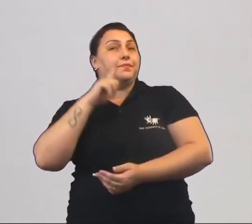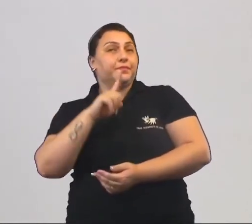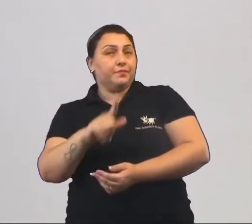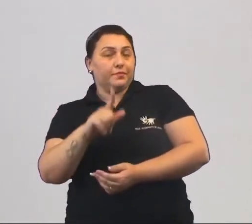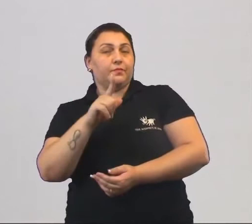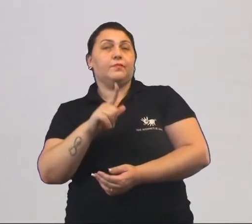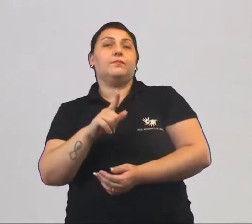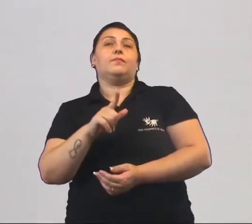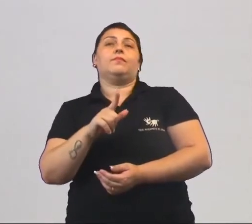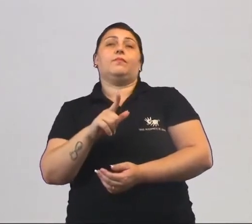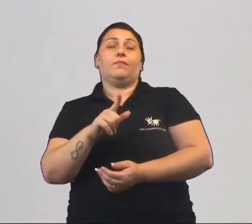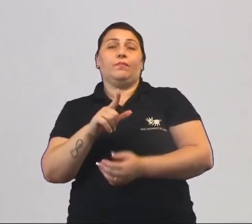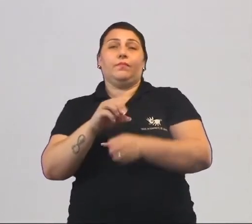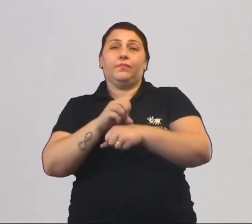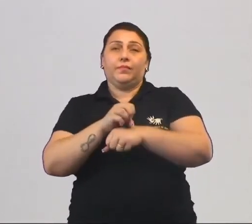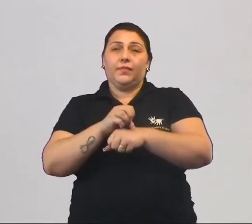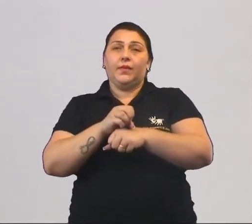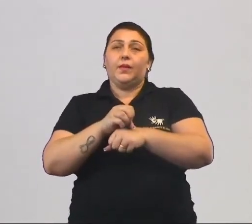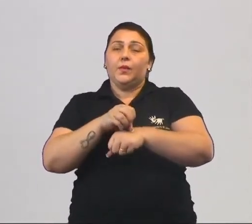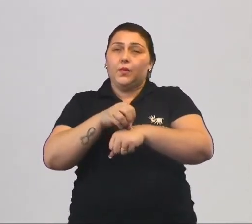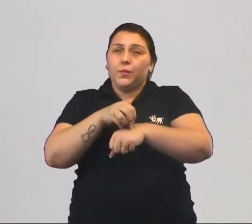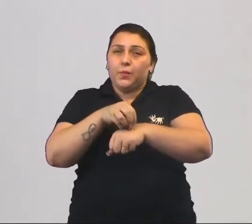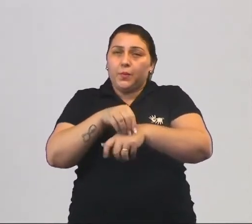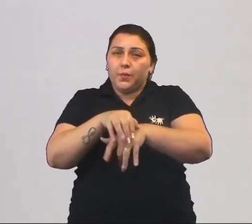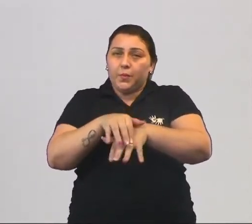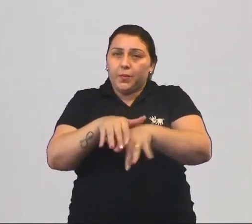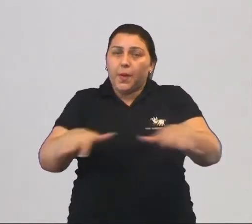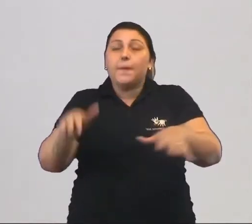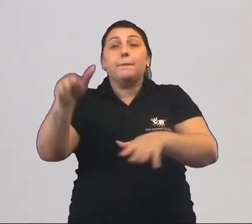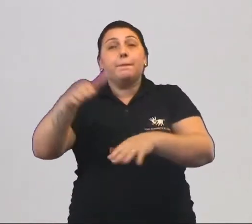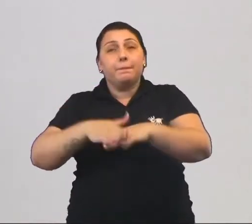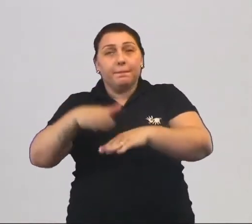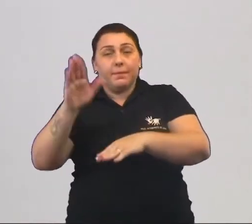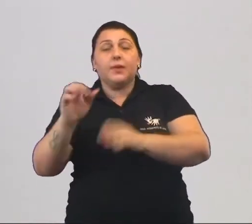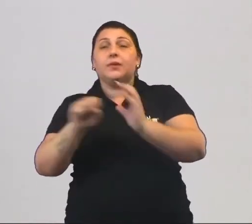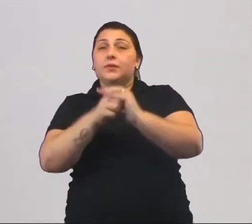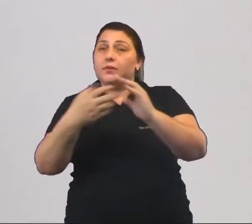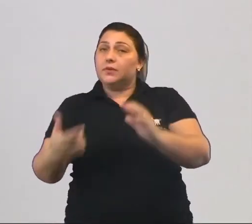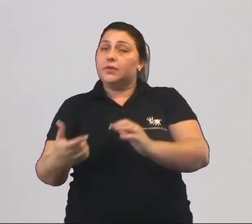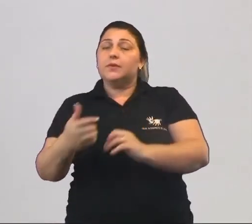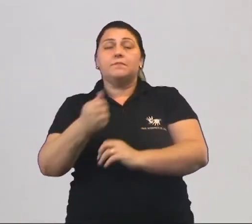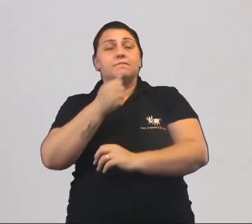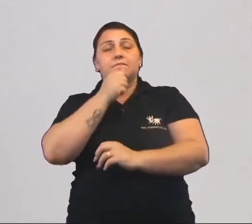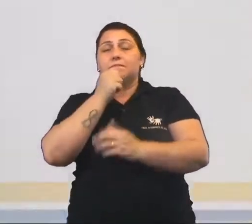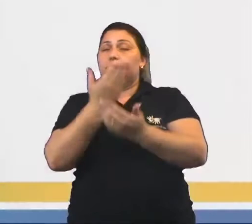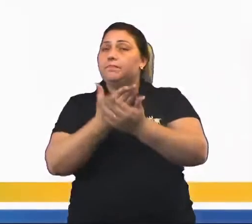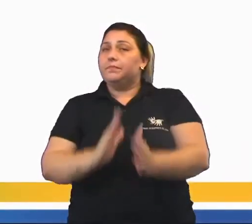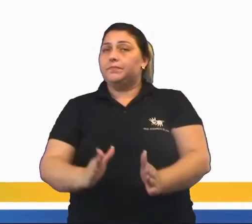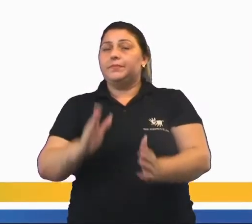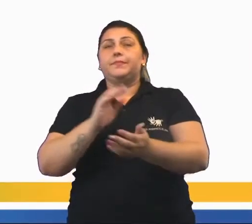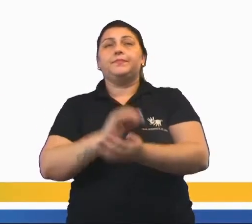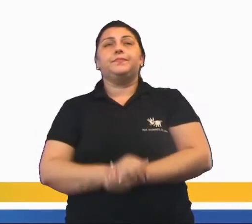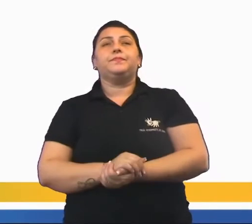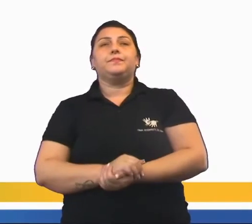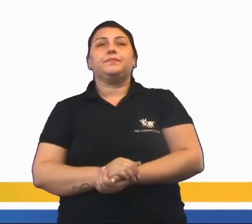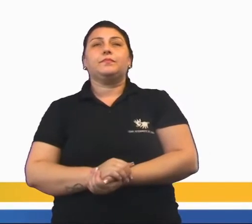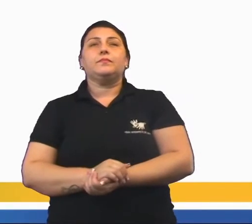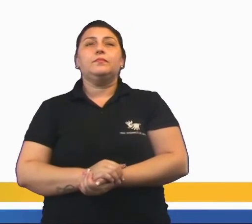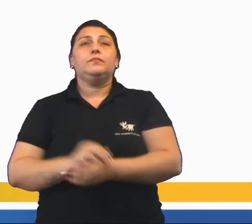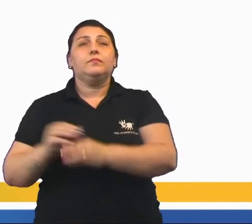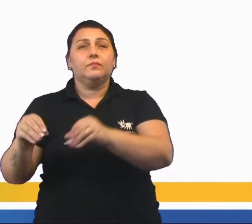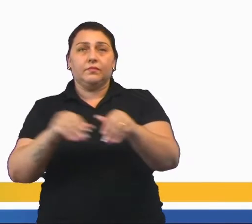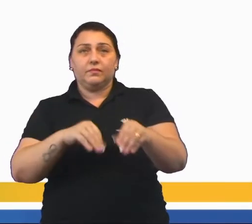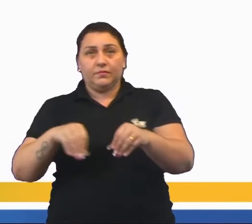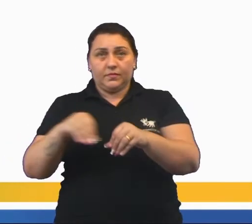se reproduzir mais facilmente. Tudo bem? Vamos então continuar as características que não acabaram aqui.